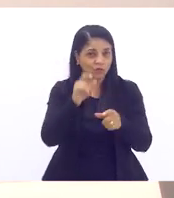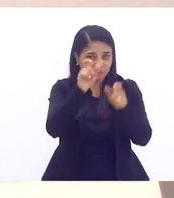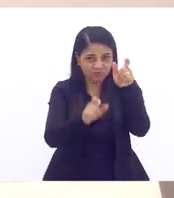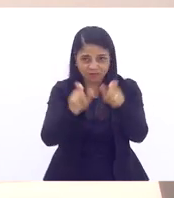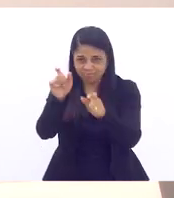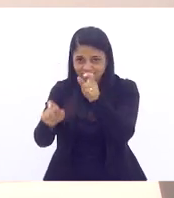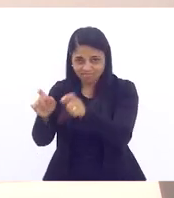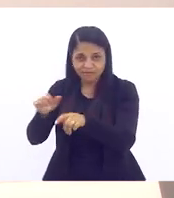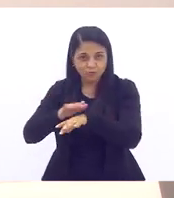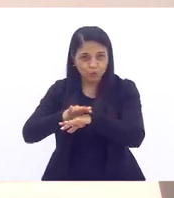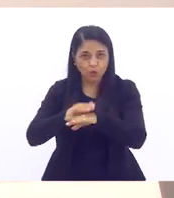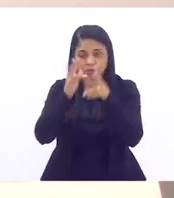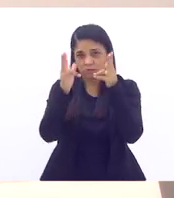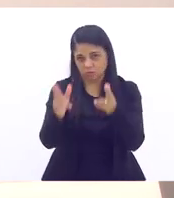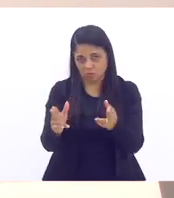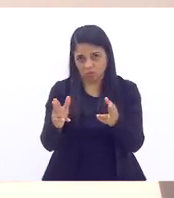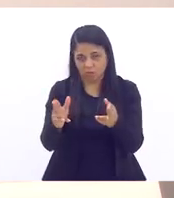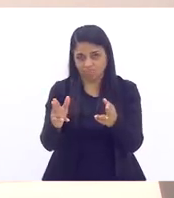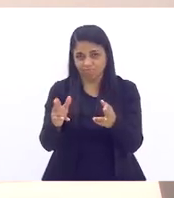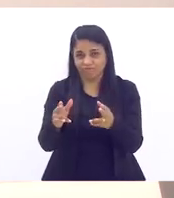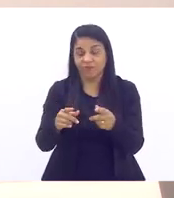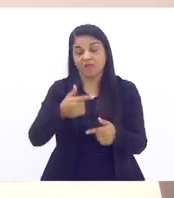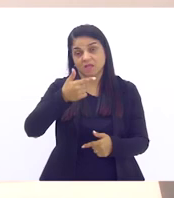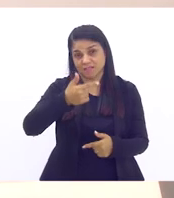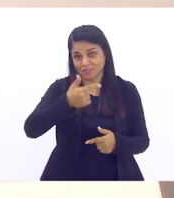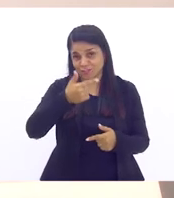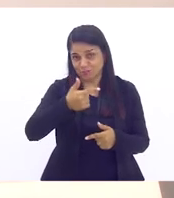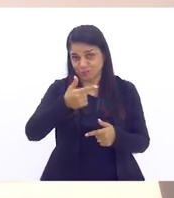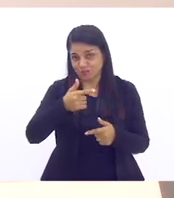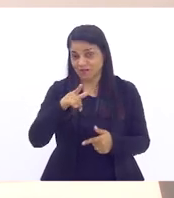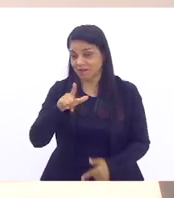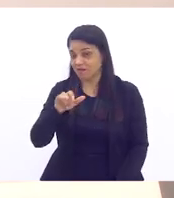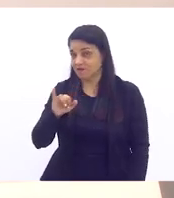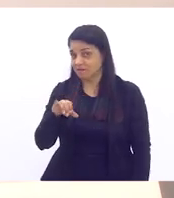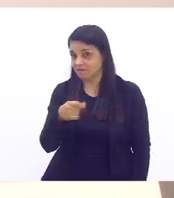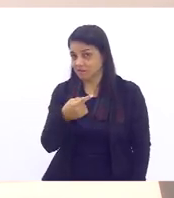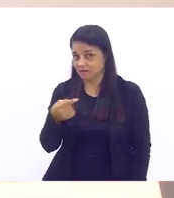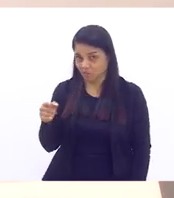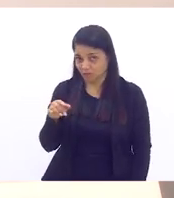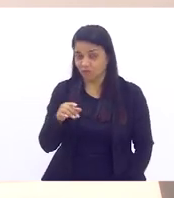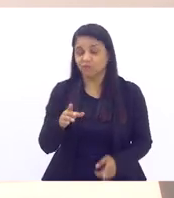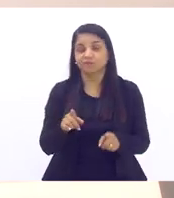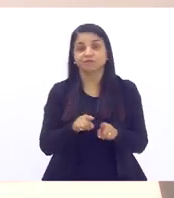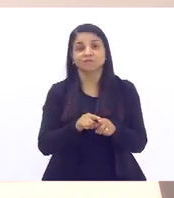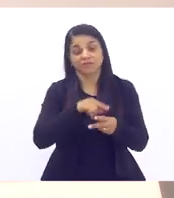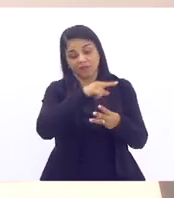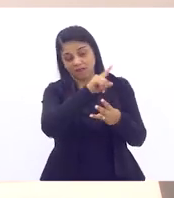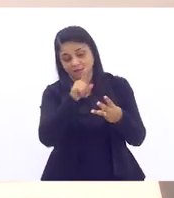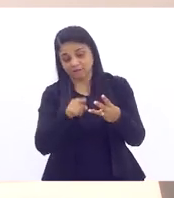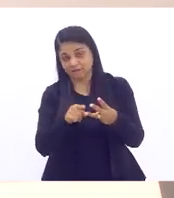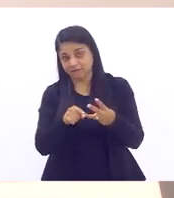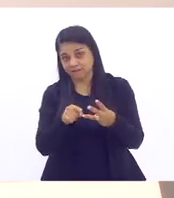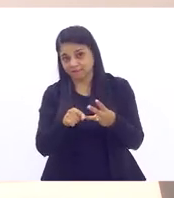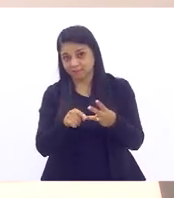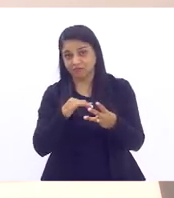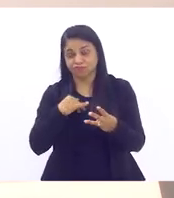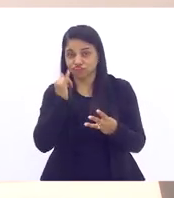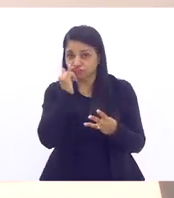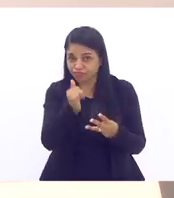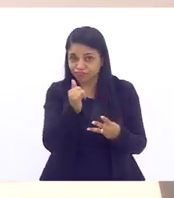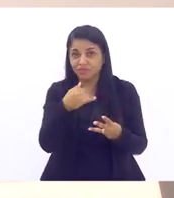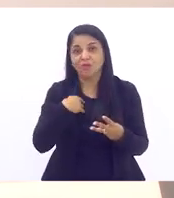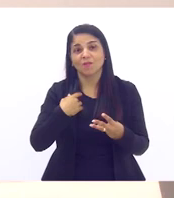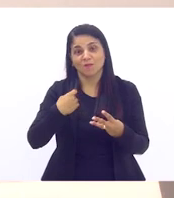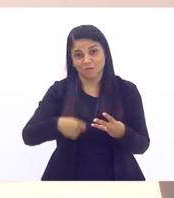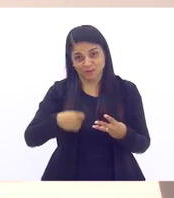doença Então essa é a segunda lição que a Taiane nos dá hoje da terceira já foi dito aqui mas não custa repetir